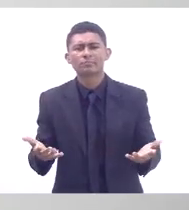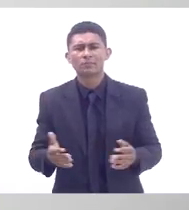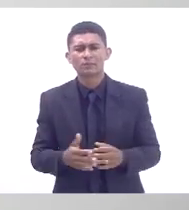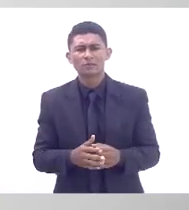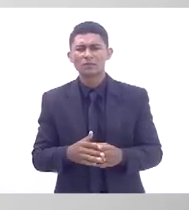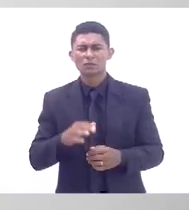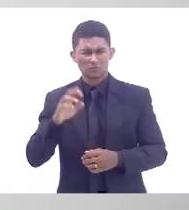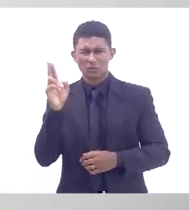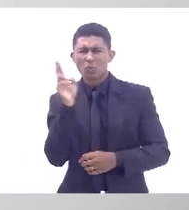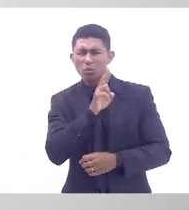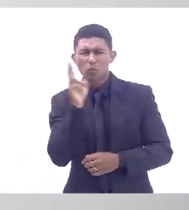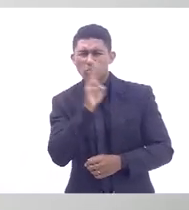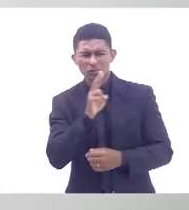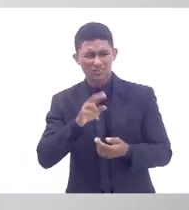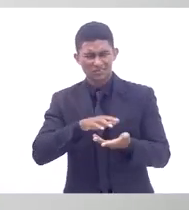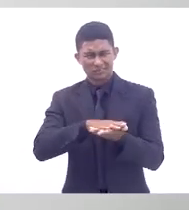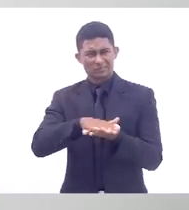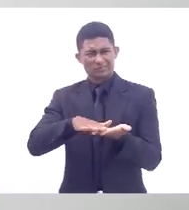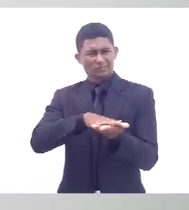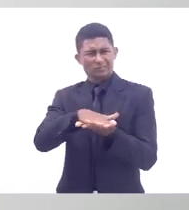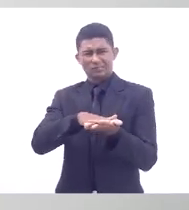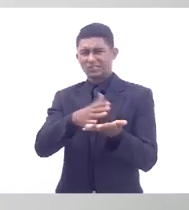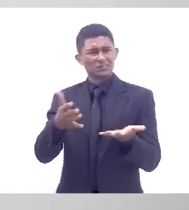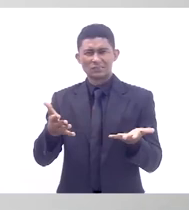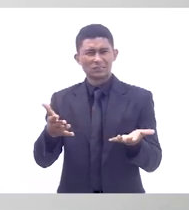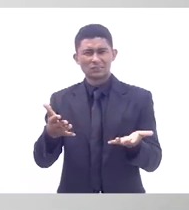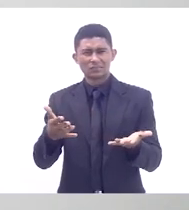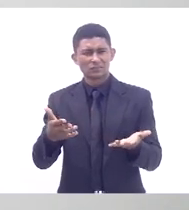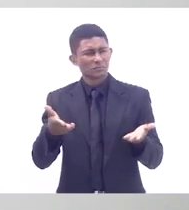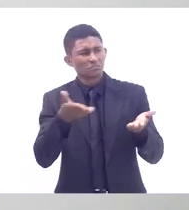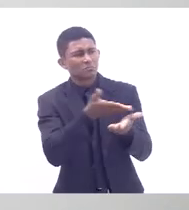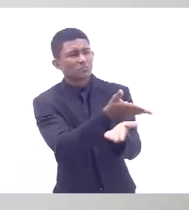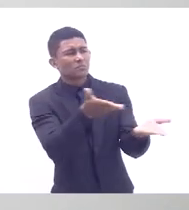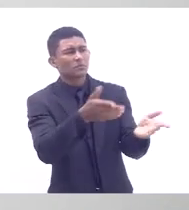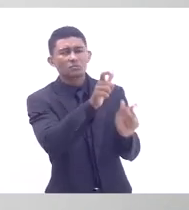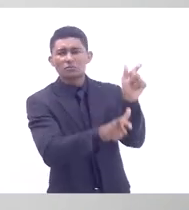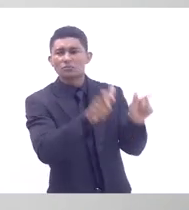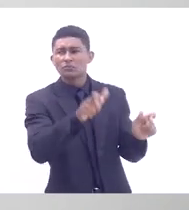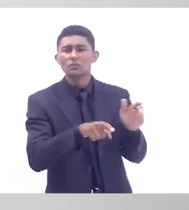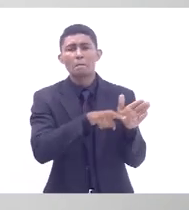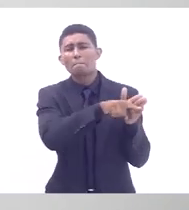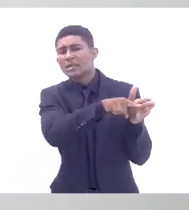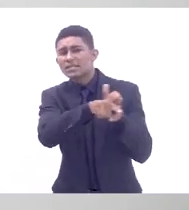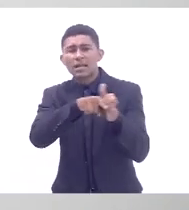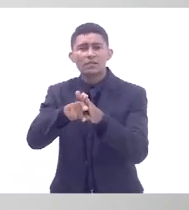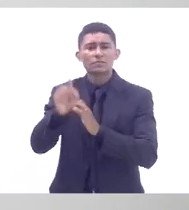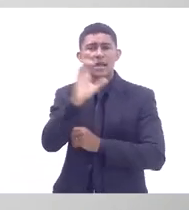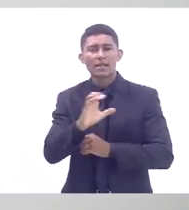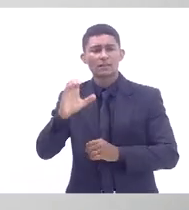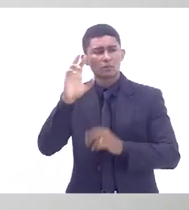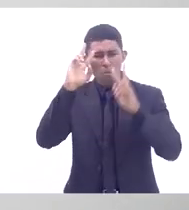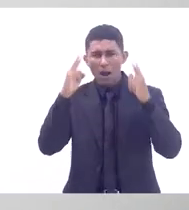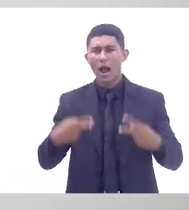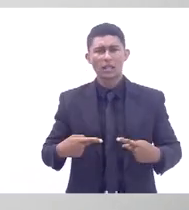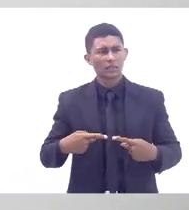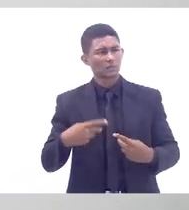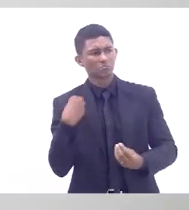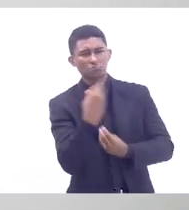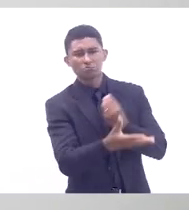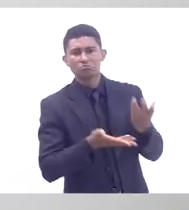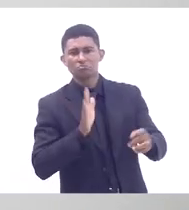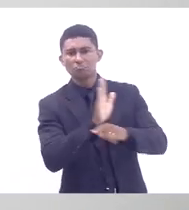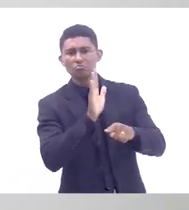urgência em dar condições de trabalho aos pesquisadores das ciências humanas nós